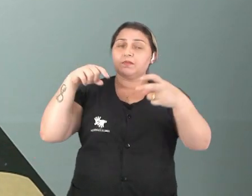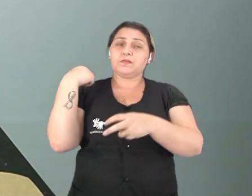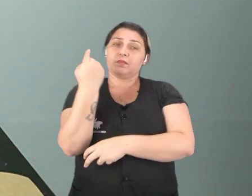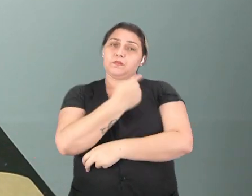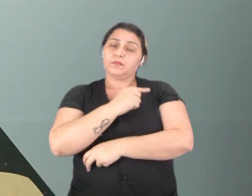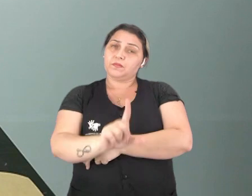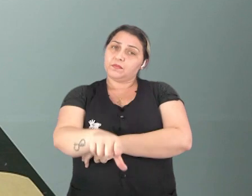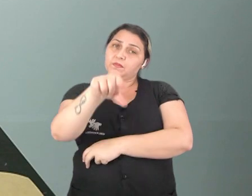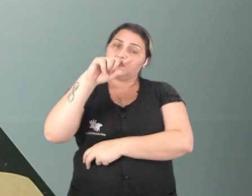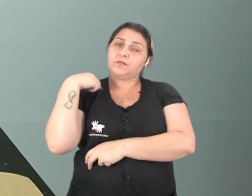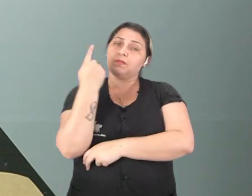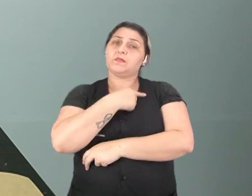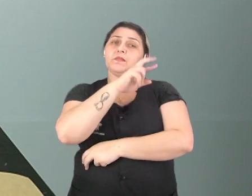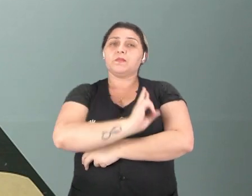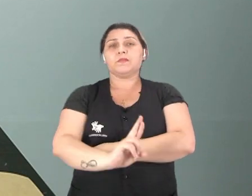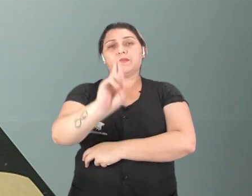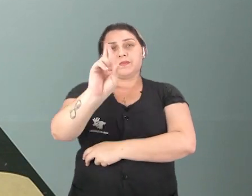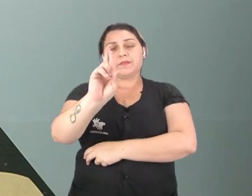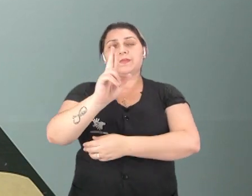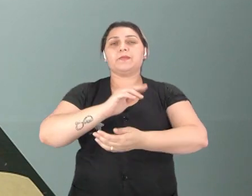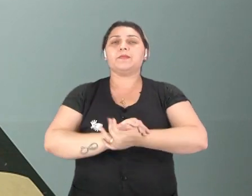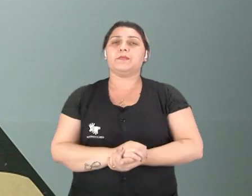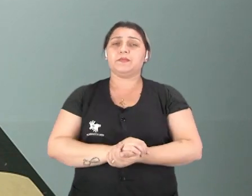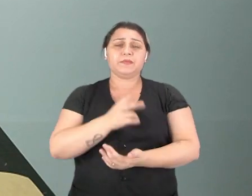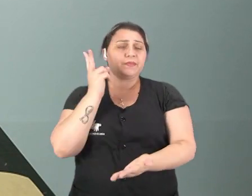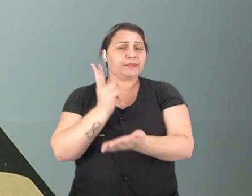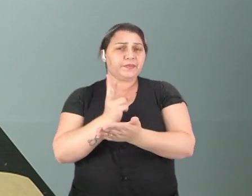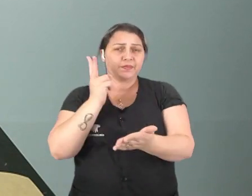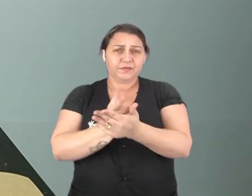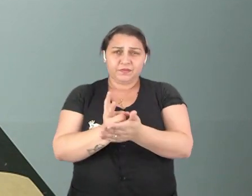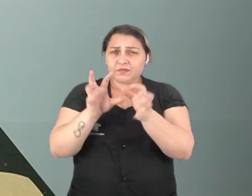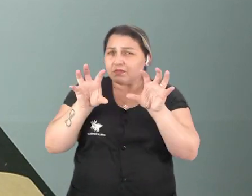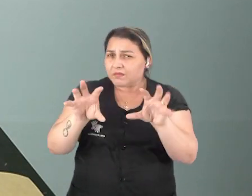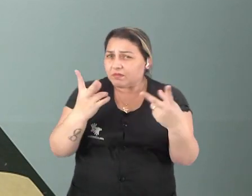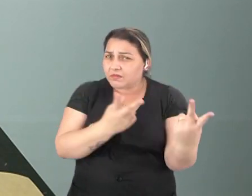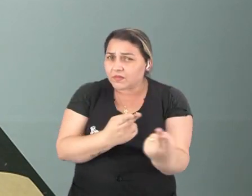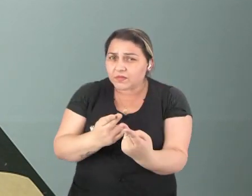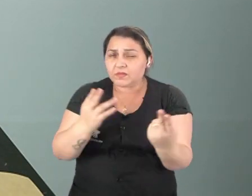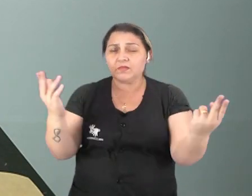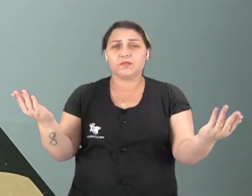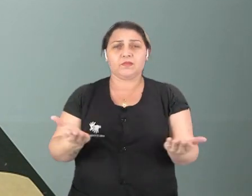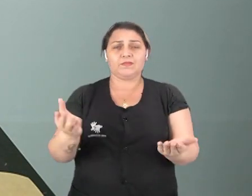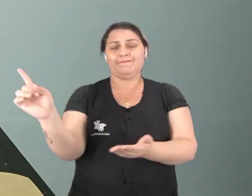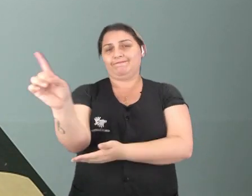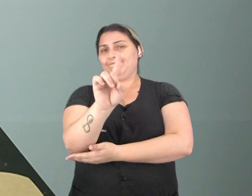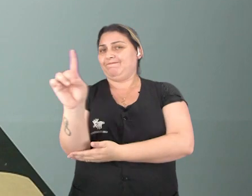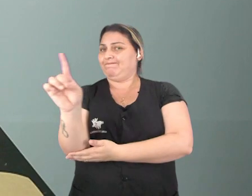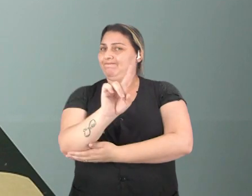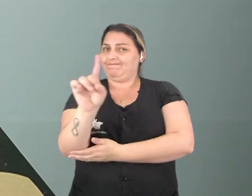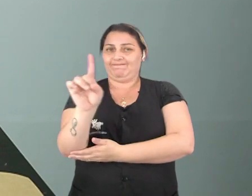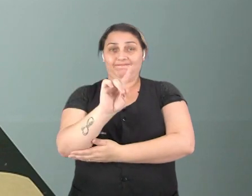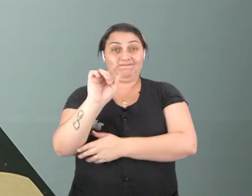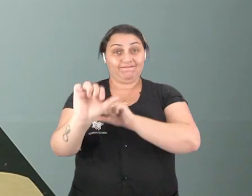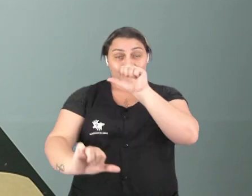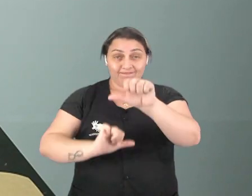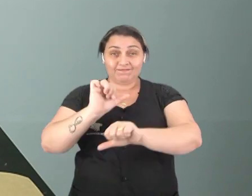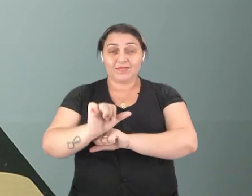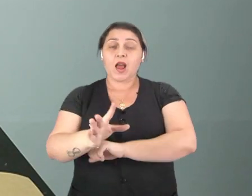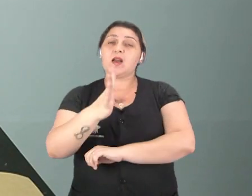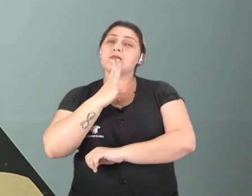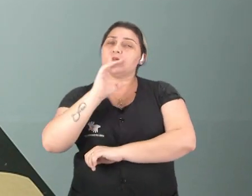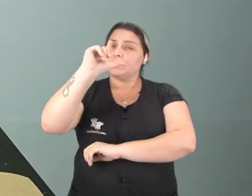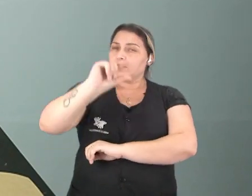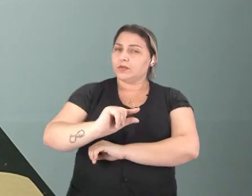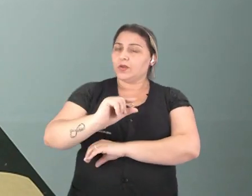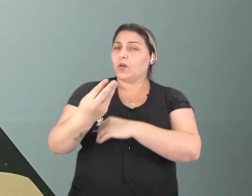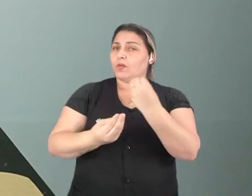nós escolhemos os nossos representantes, sempre foi assim? Não, não é mesmo? Vamos conhecer um pouquinho